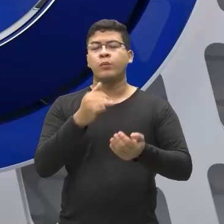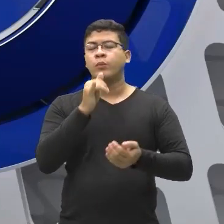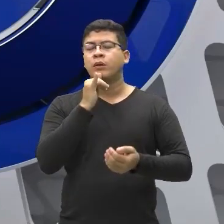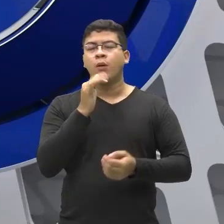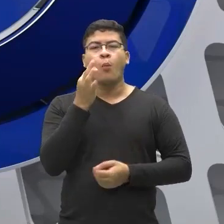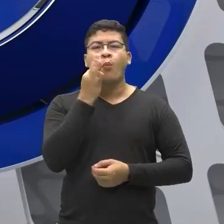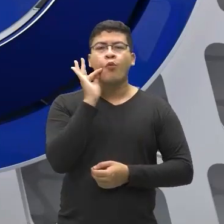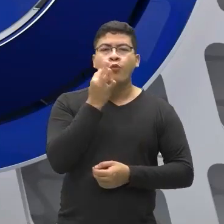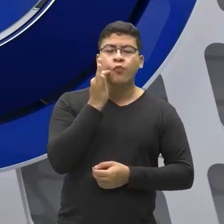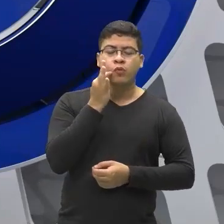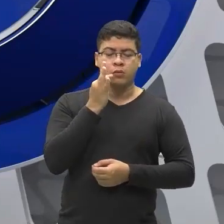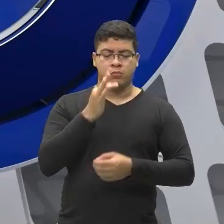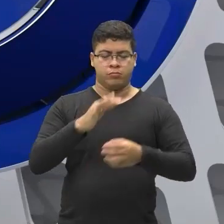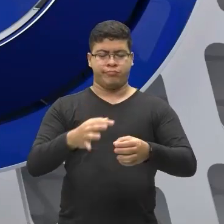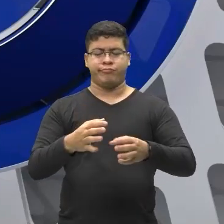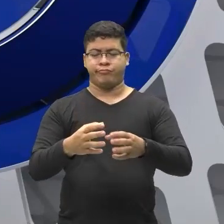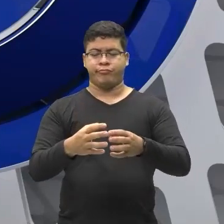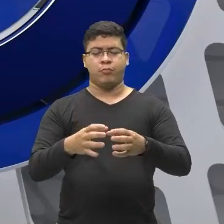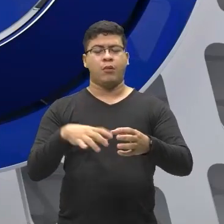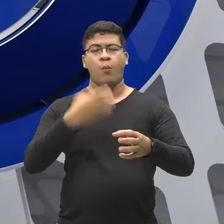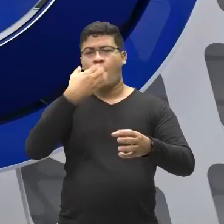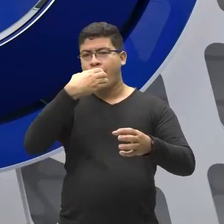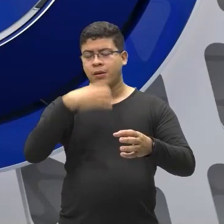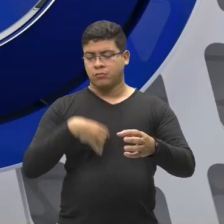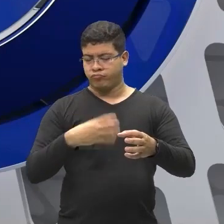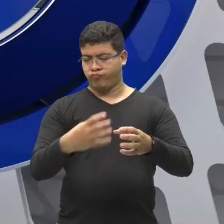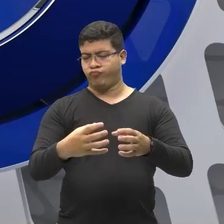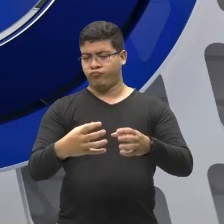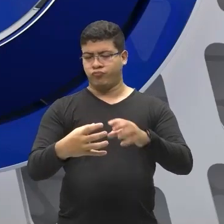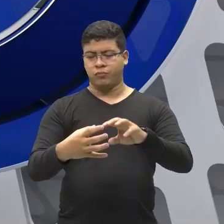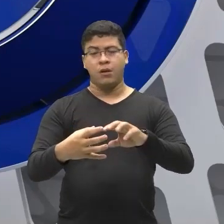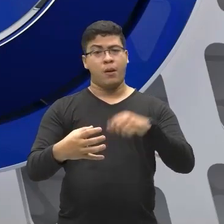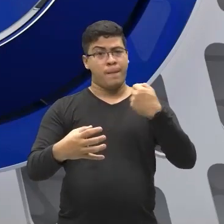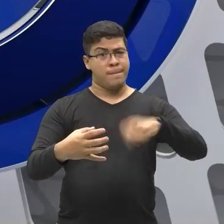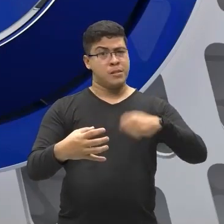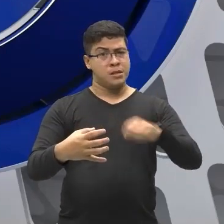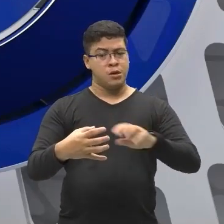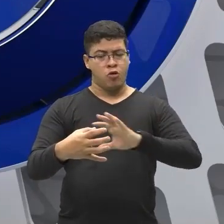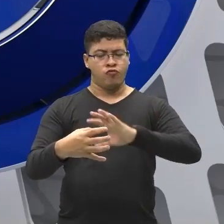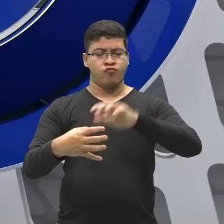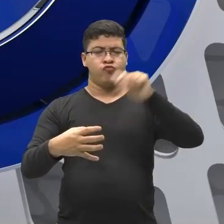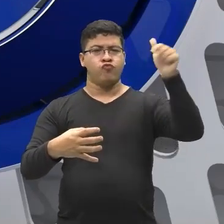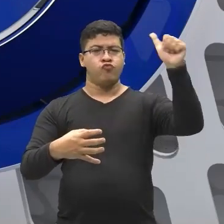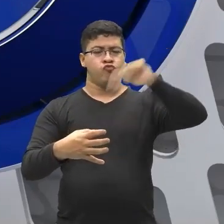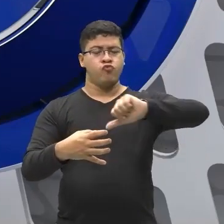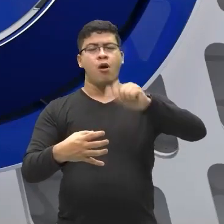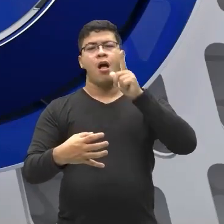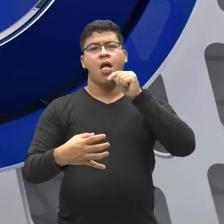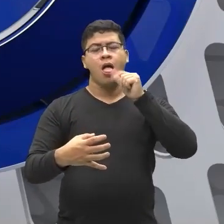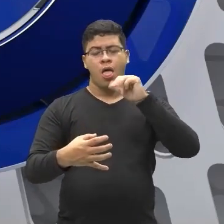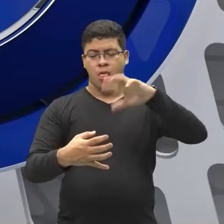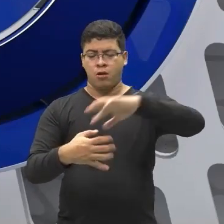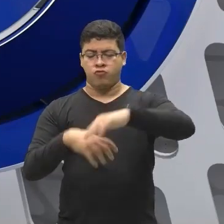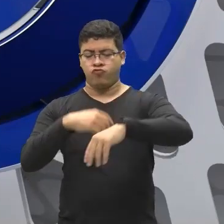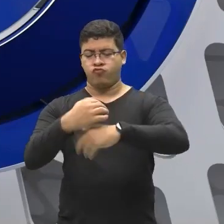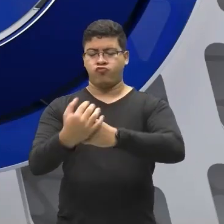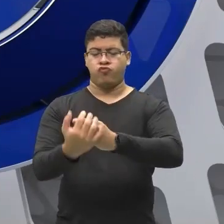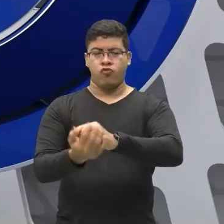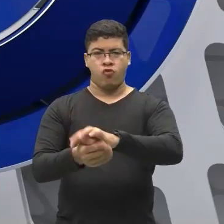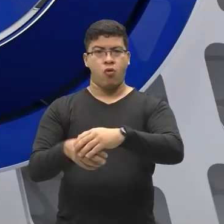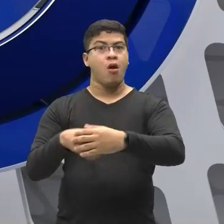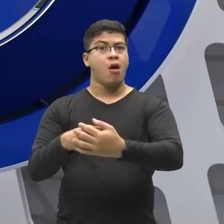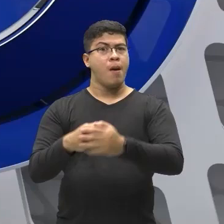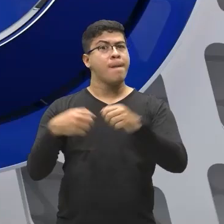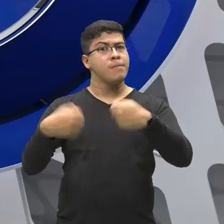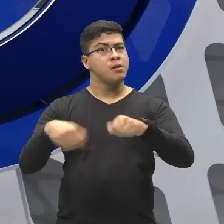está contaminado e coloco diretamente ali na minha boca, eu vou estar levando junto com ele o que tiver. Bactéria, protozoário, o